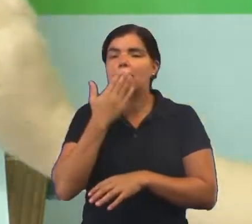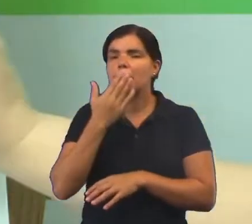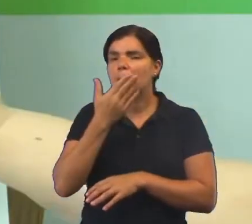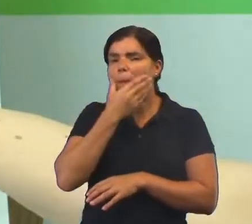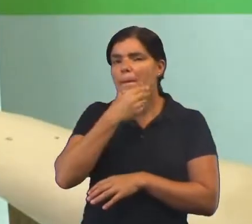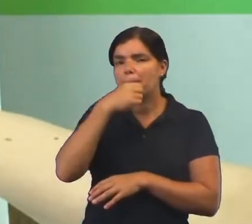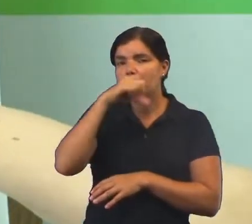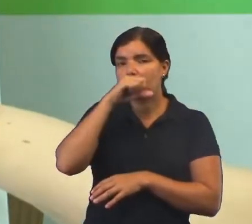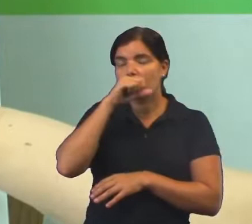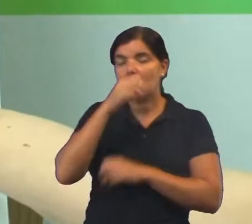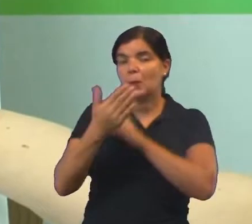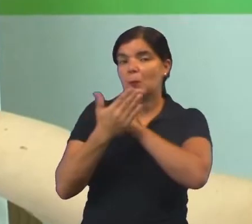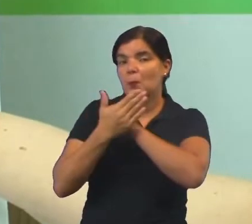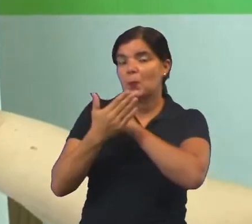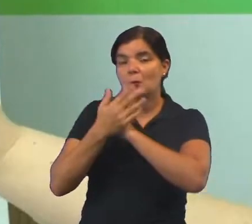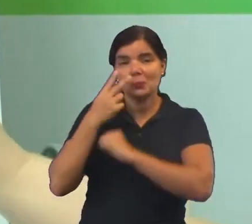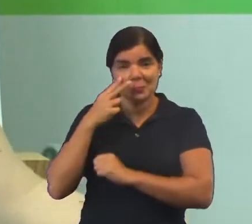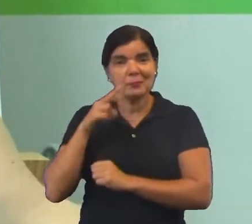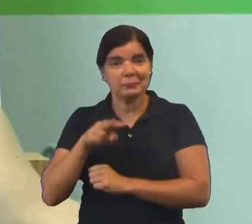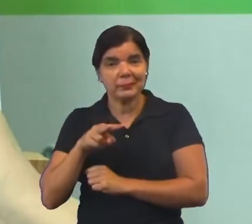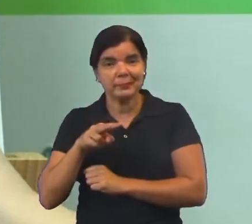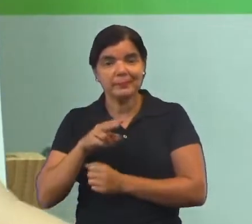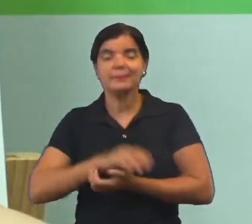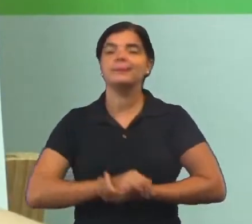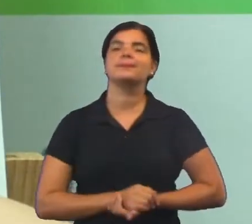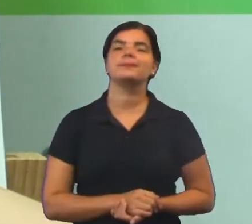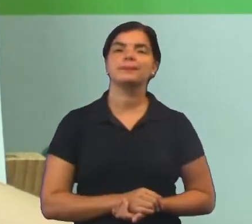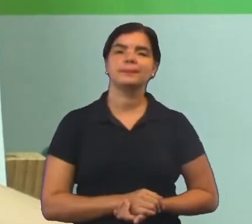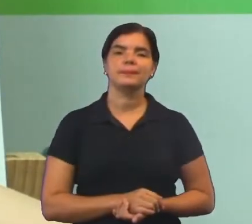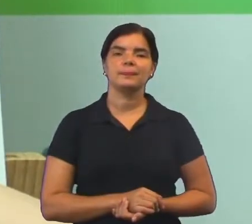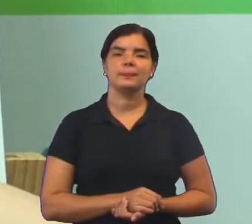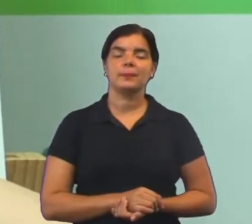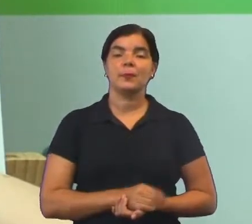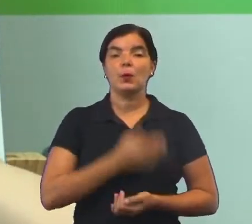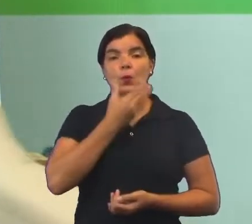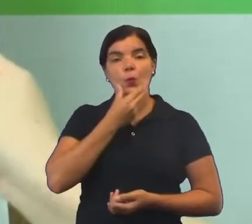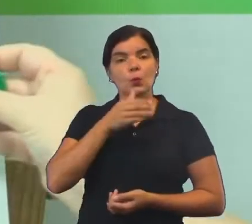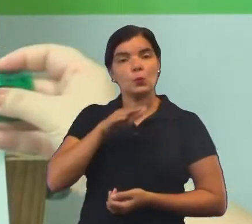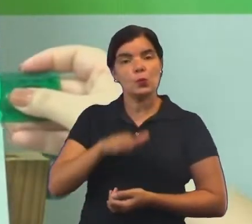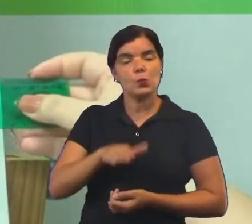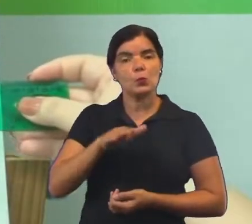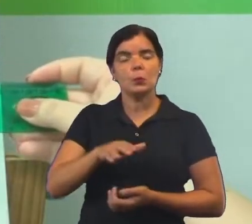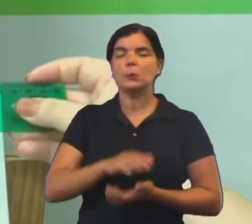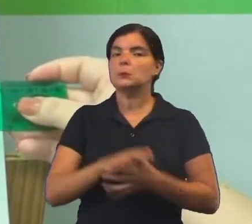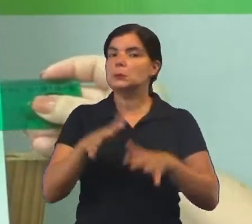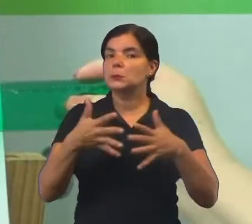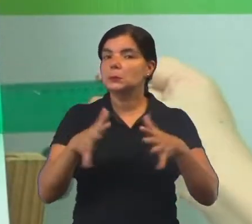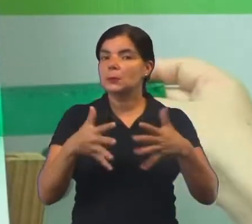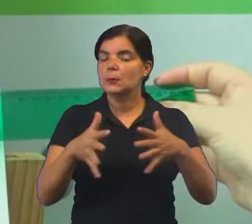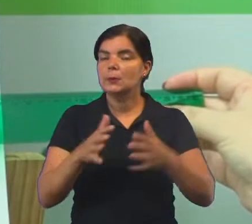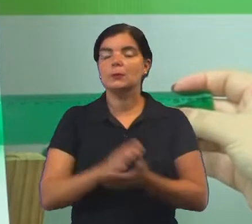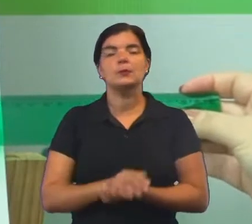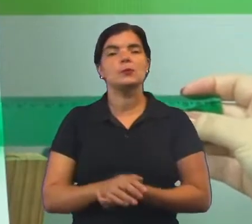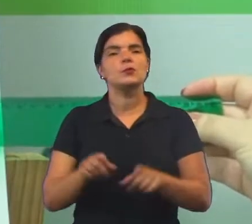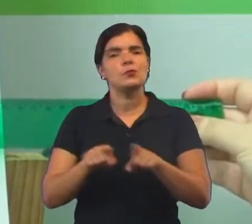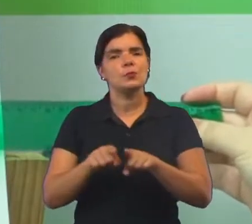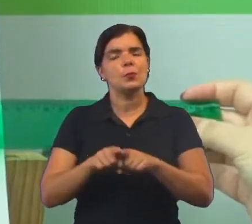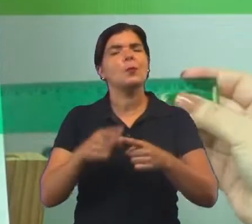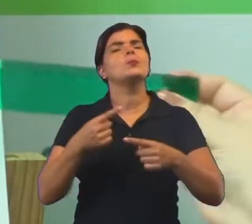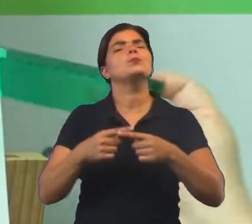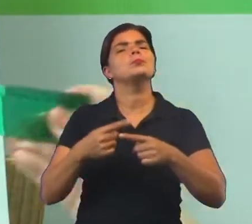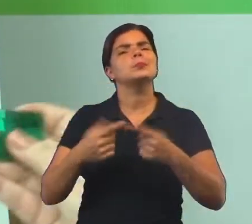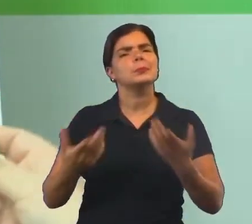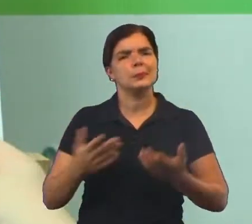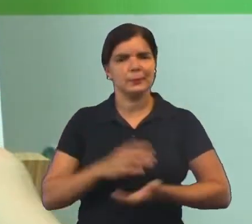pediu ao pai: "Me ajuda a olhar?" O menino ficou tremendo, gaguejando, por